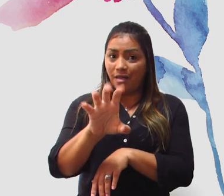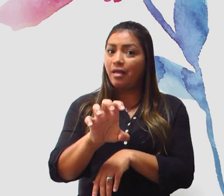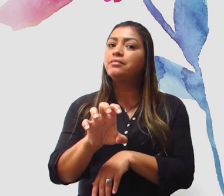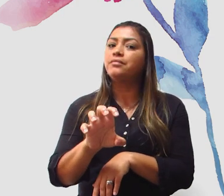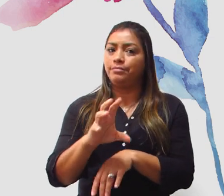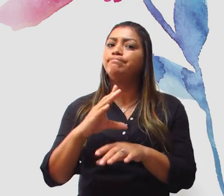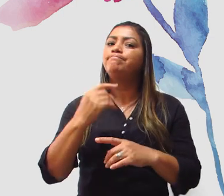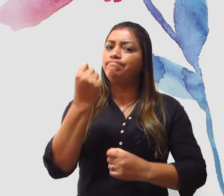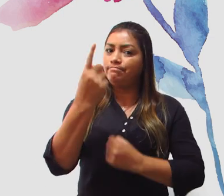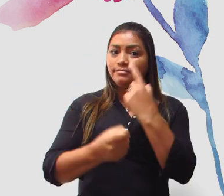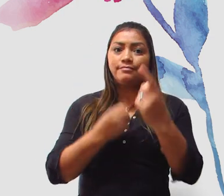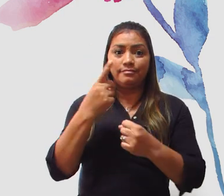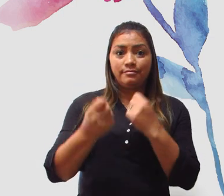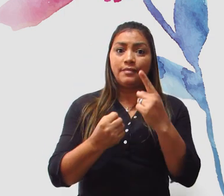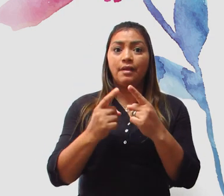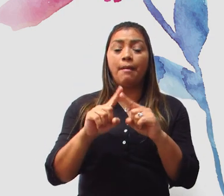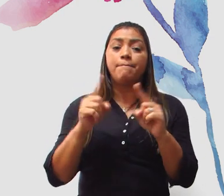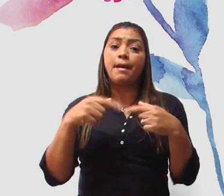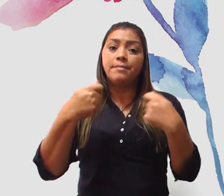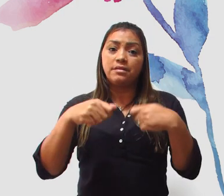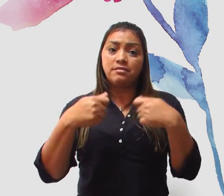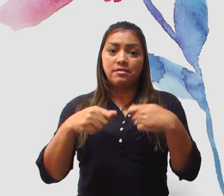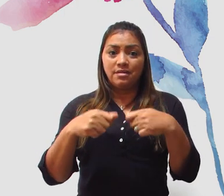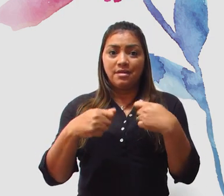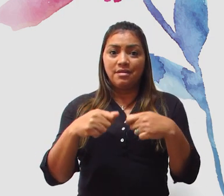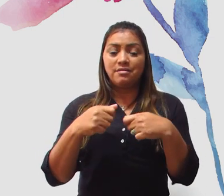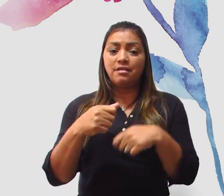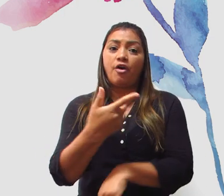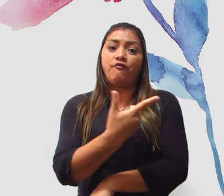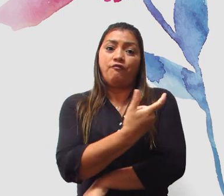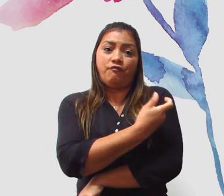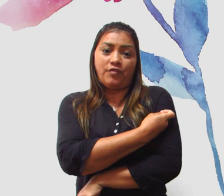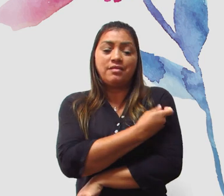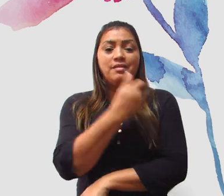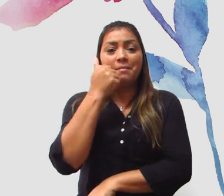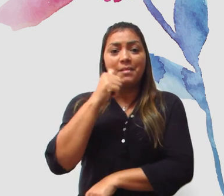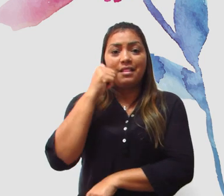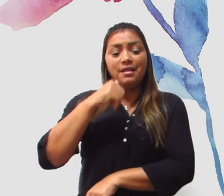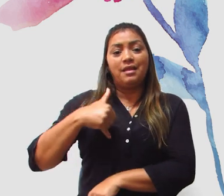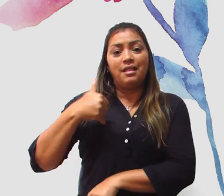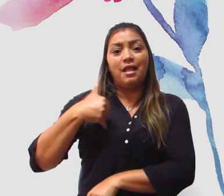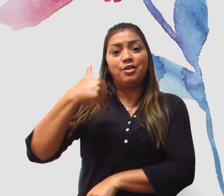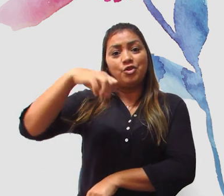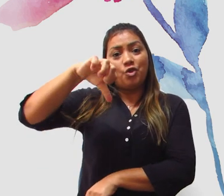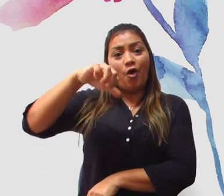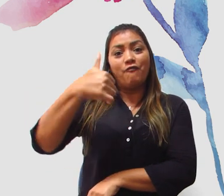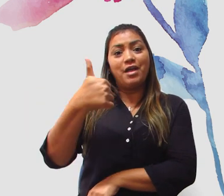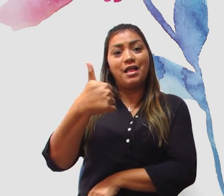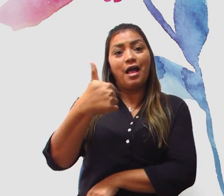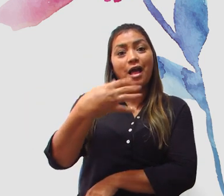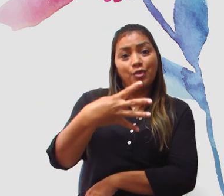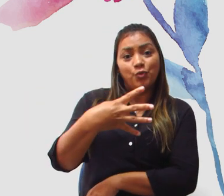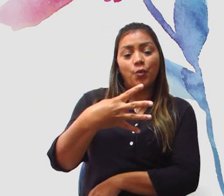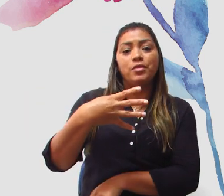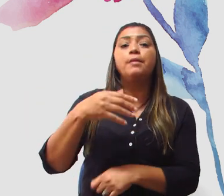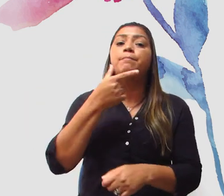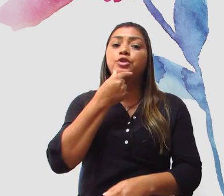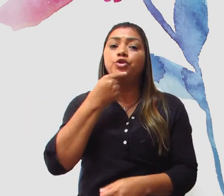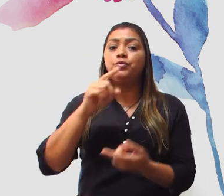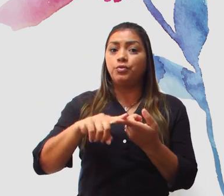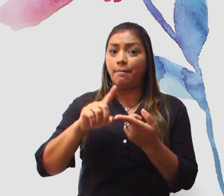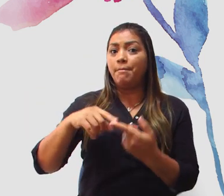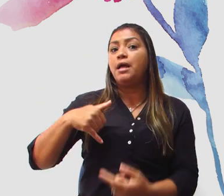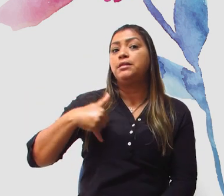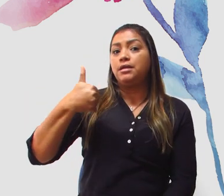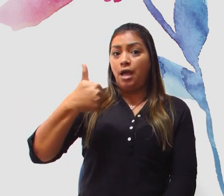seja uma doença rara. Para que isso aconteça, é necessário vacinar as meninas de 9 a 14 anos, os meninos de